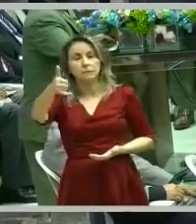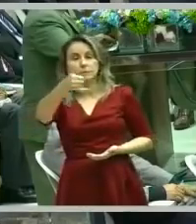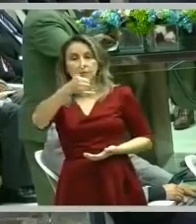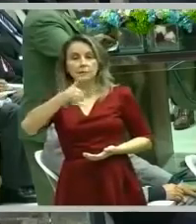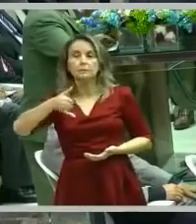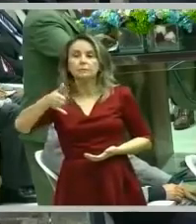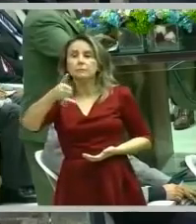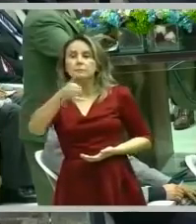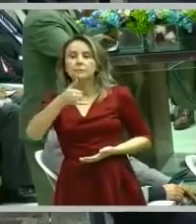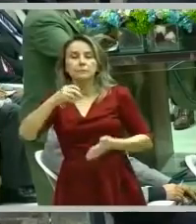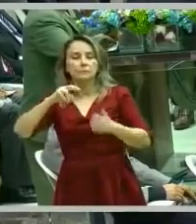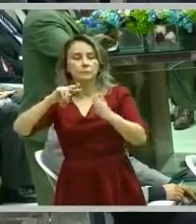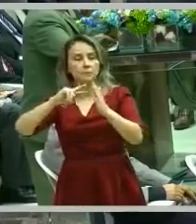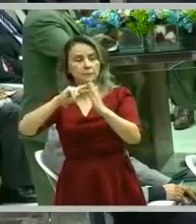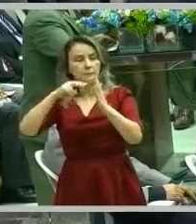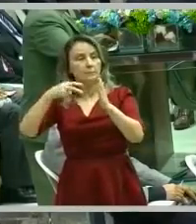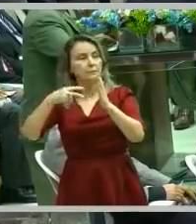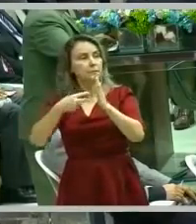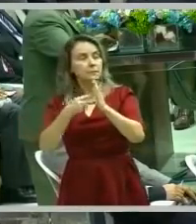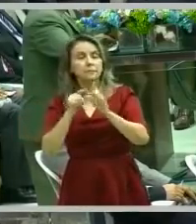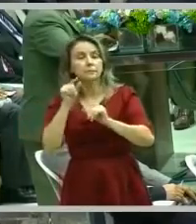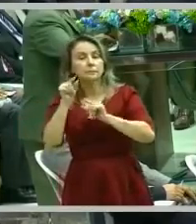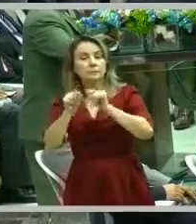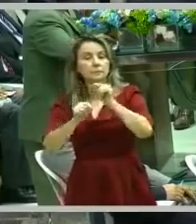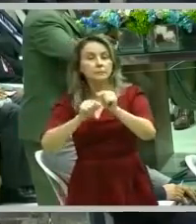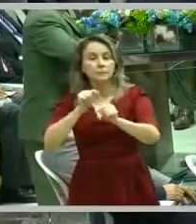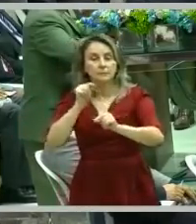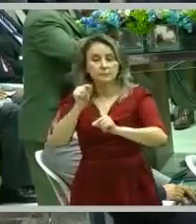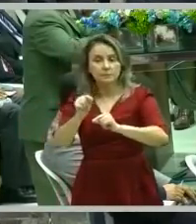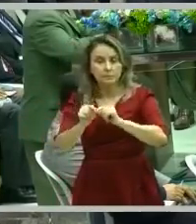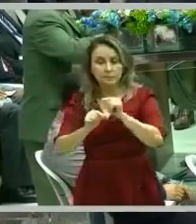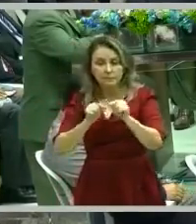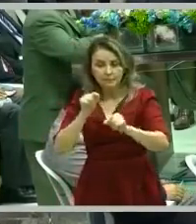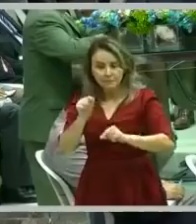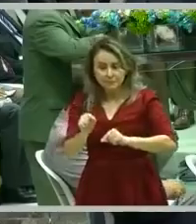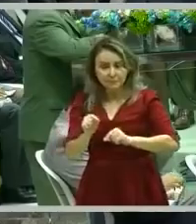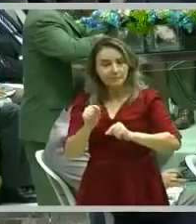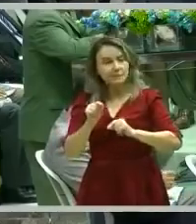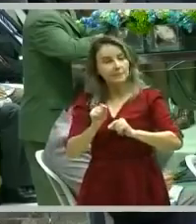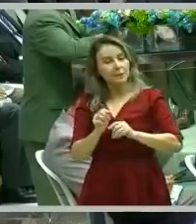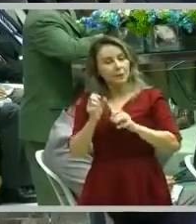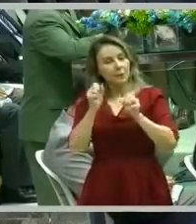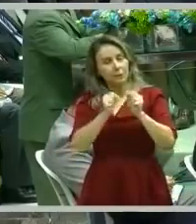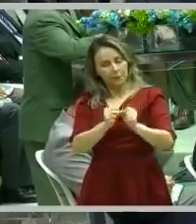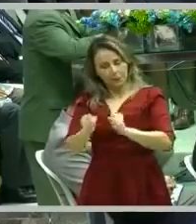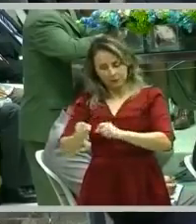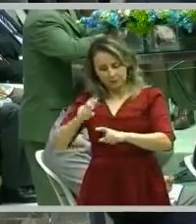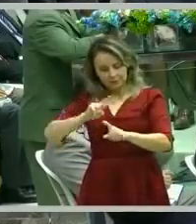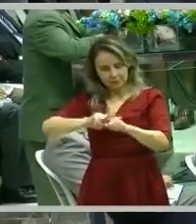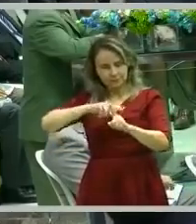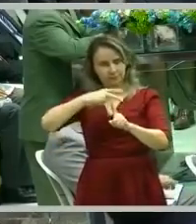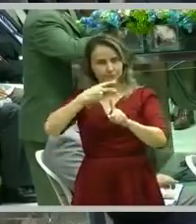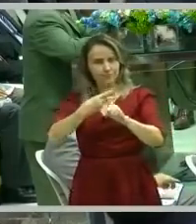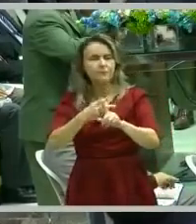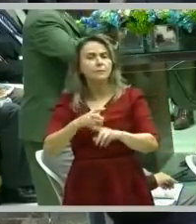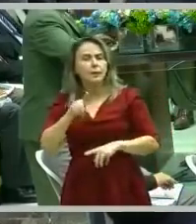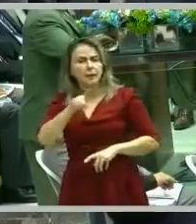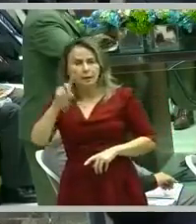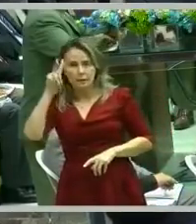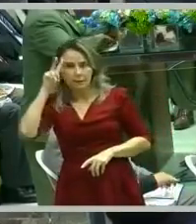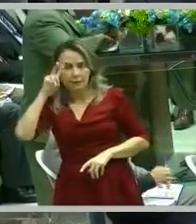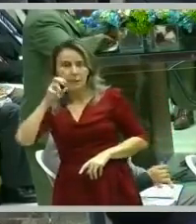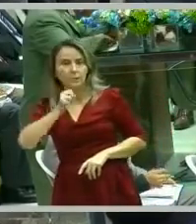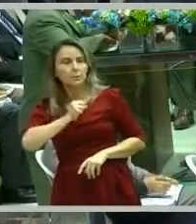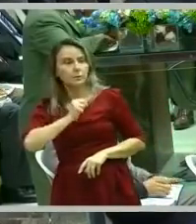ela representa o revestimento de poder. Vocês estão lembrados que os sacerdotes, eles